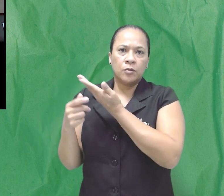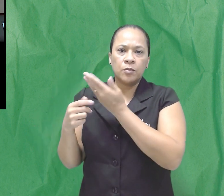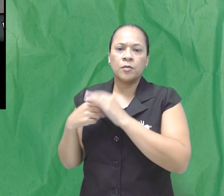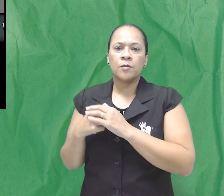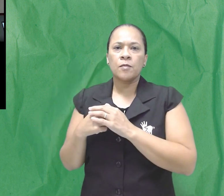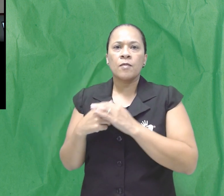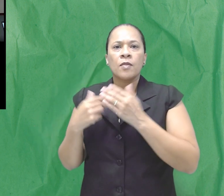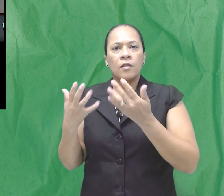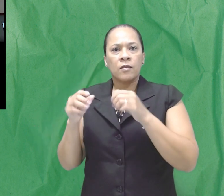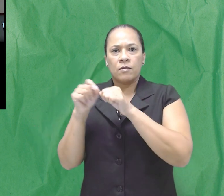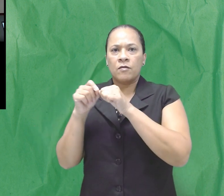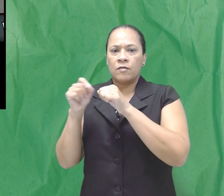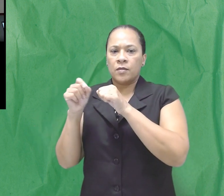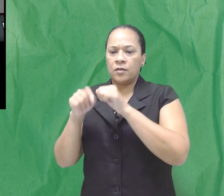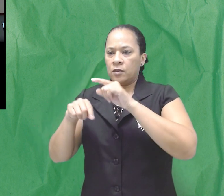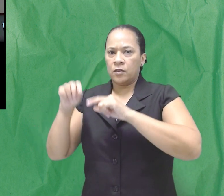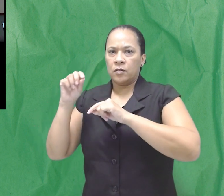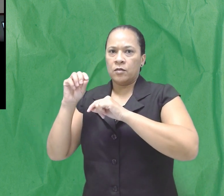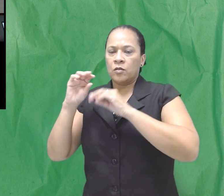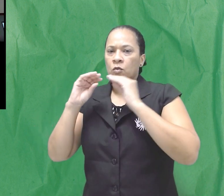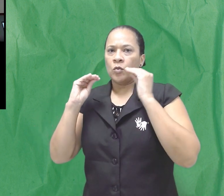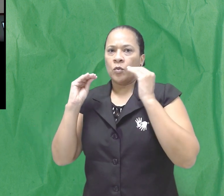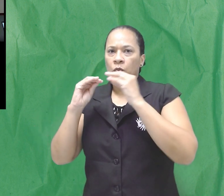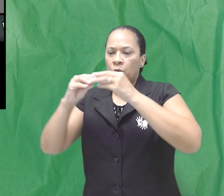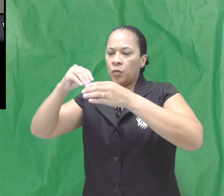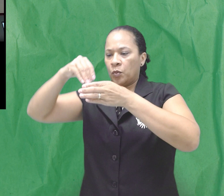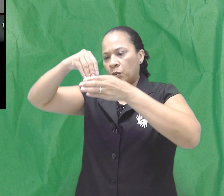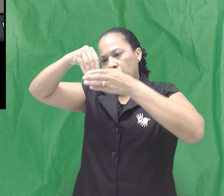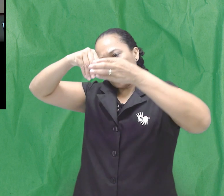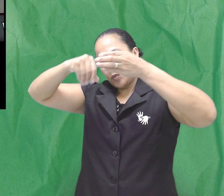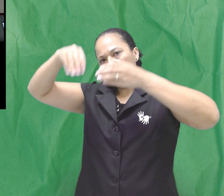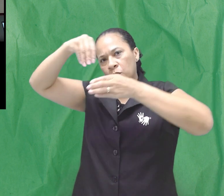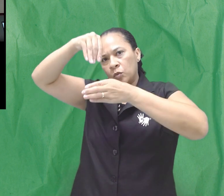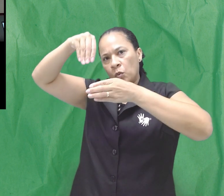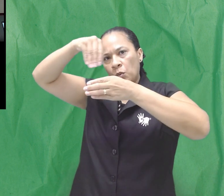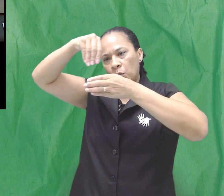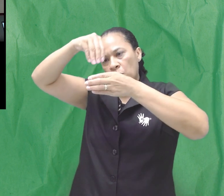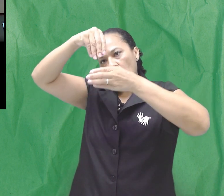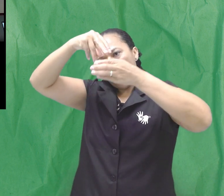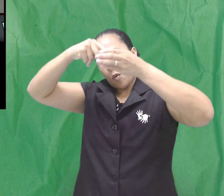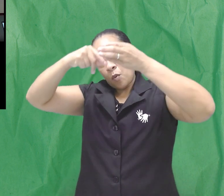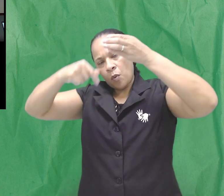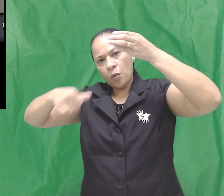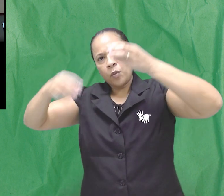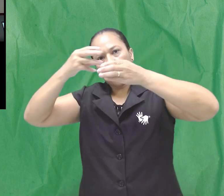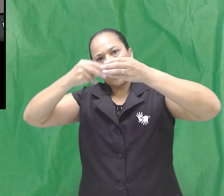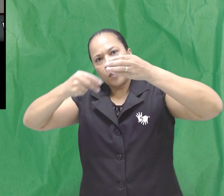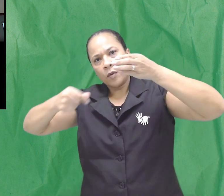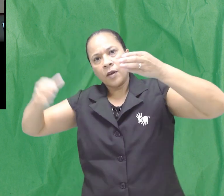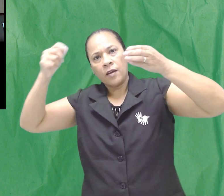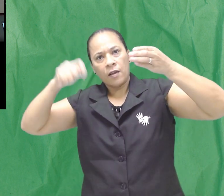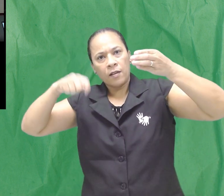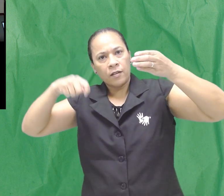na agitação de soluções, para promover a dissolução do soluto no solvente, e também serve como